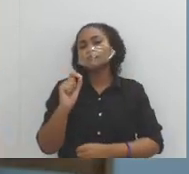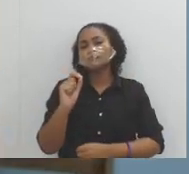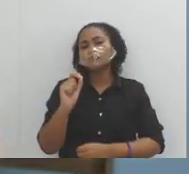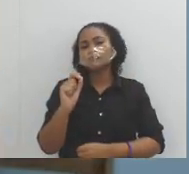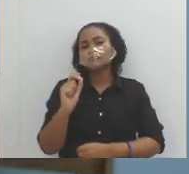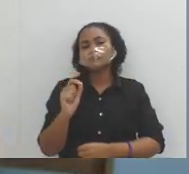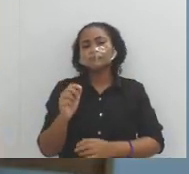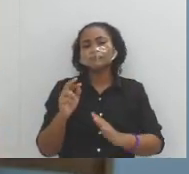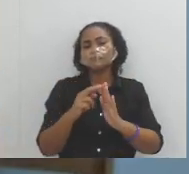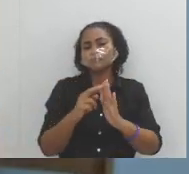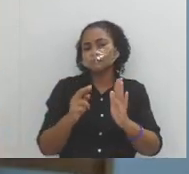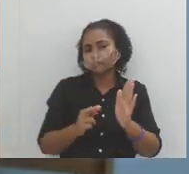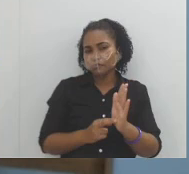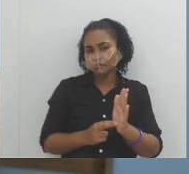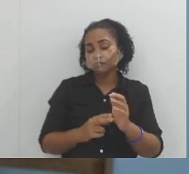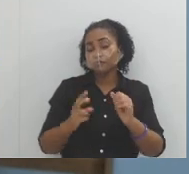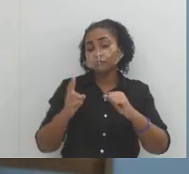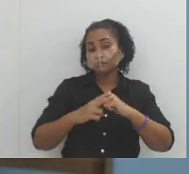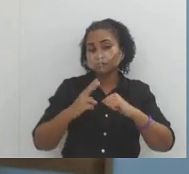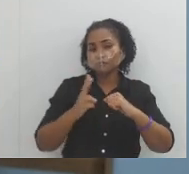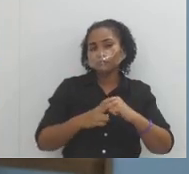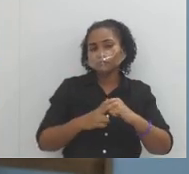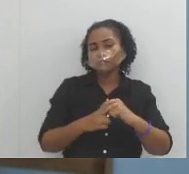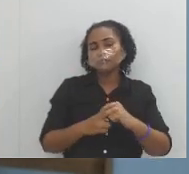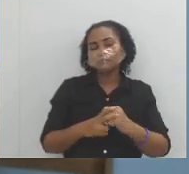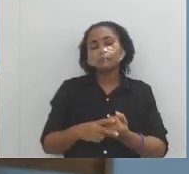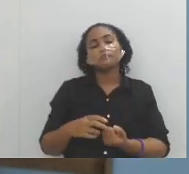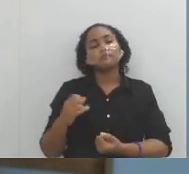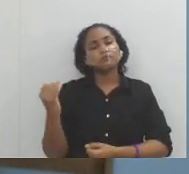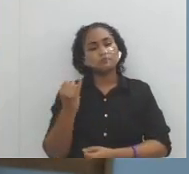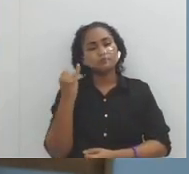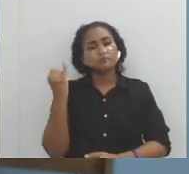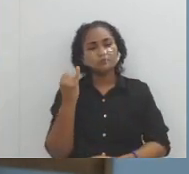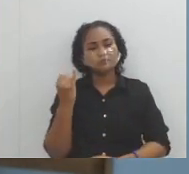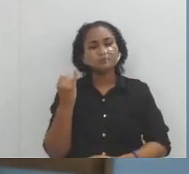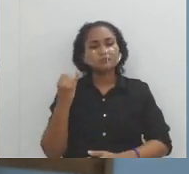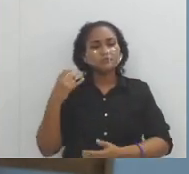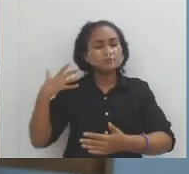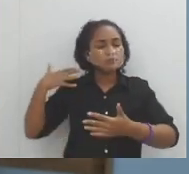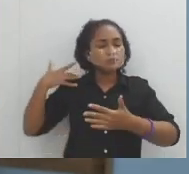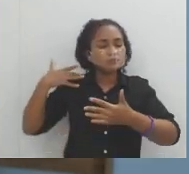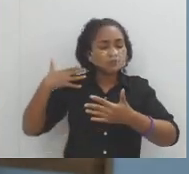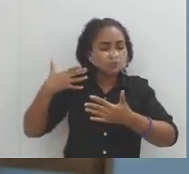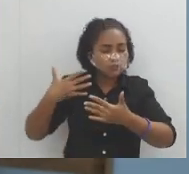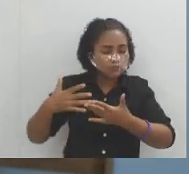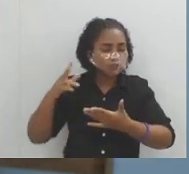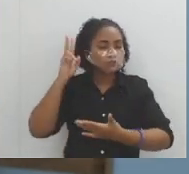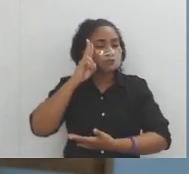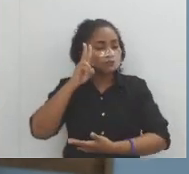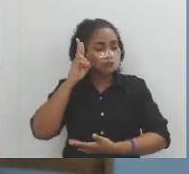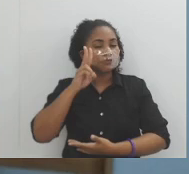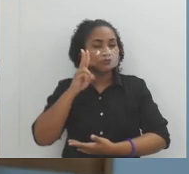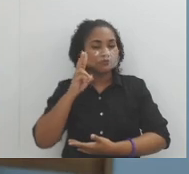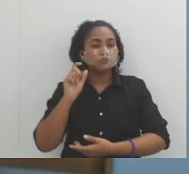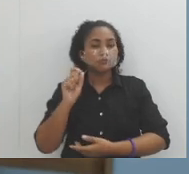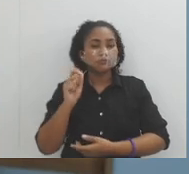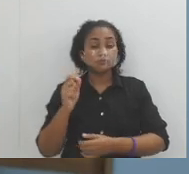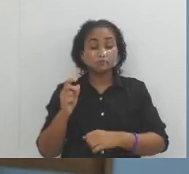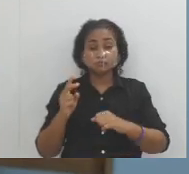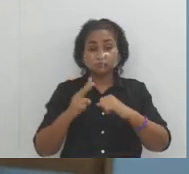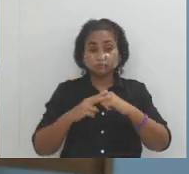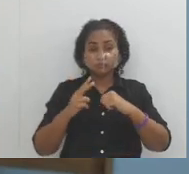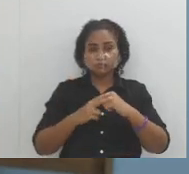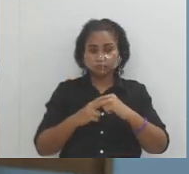a regência verbal. E aí vale um resgate do que nós vimos já